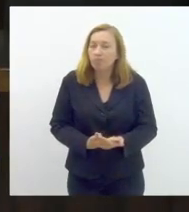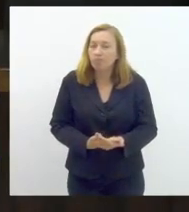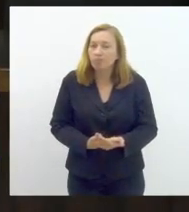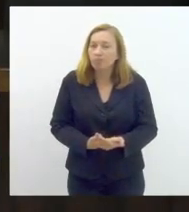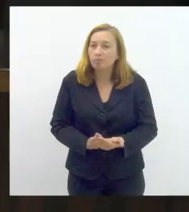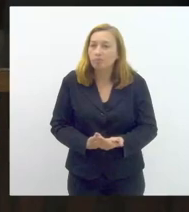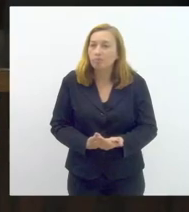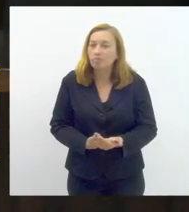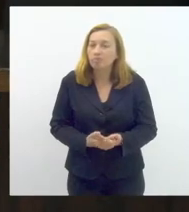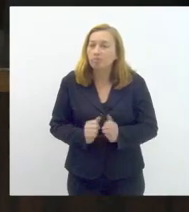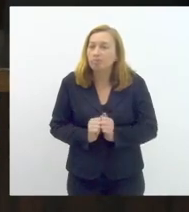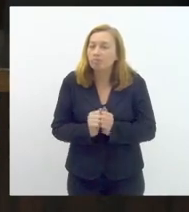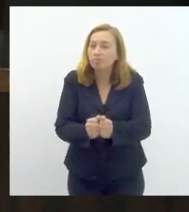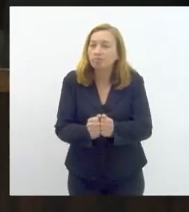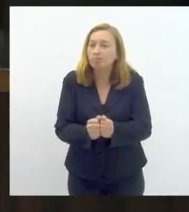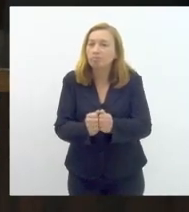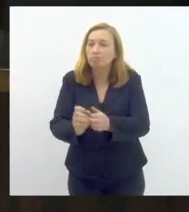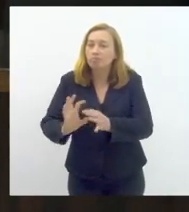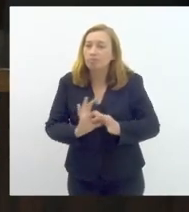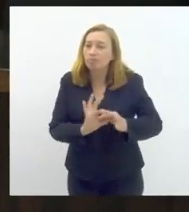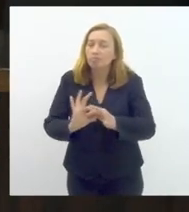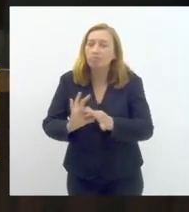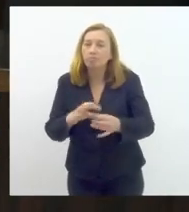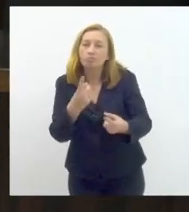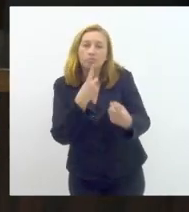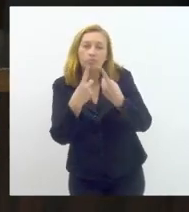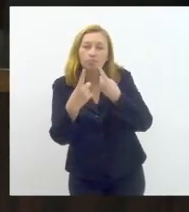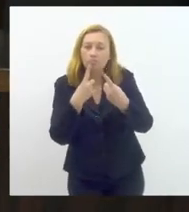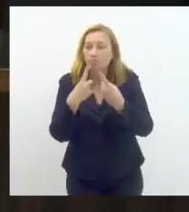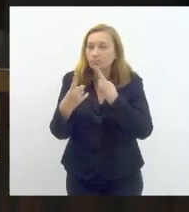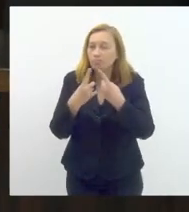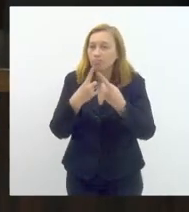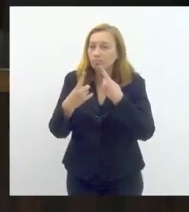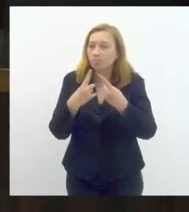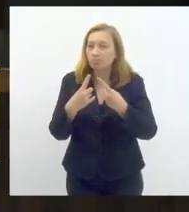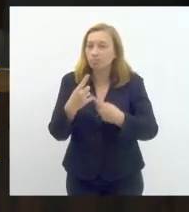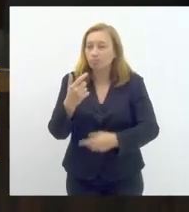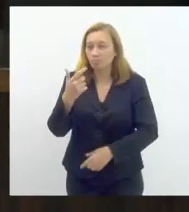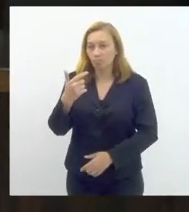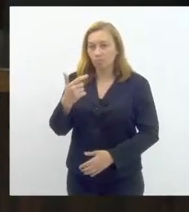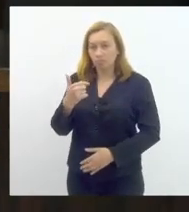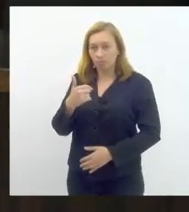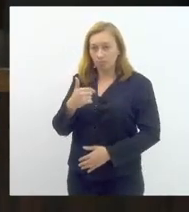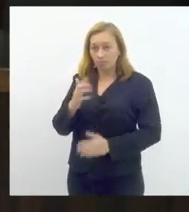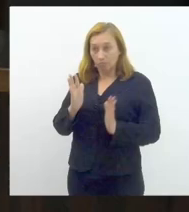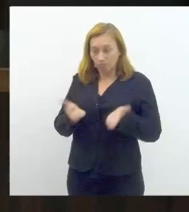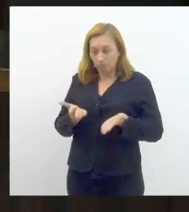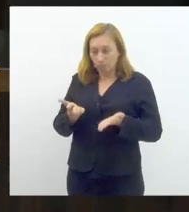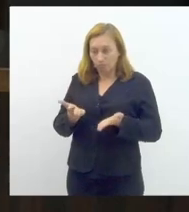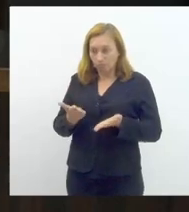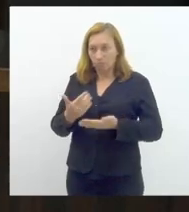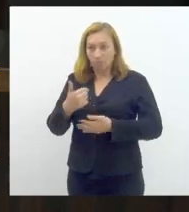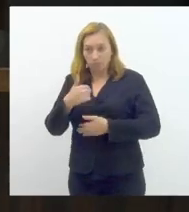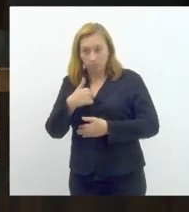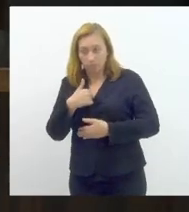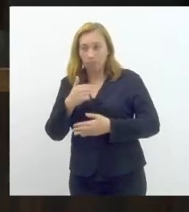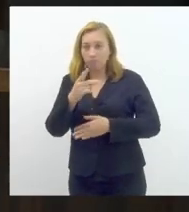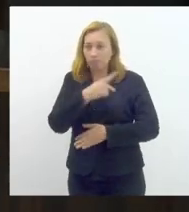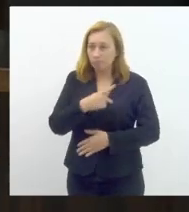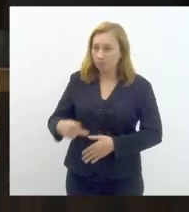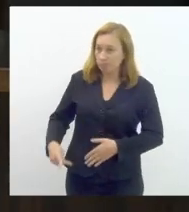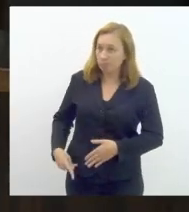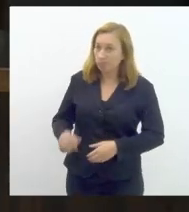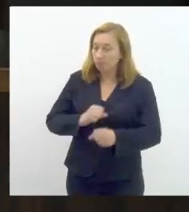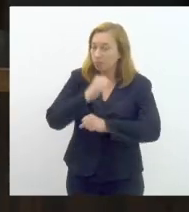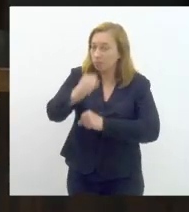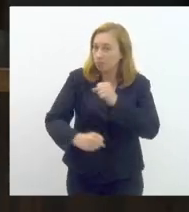vamos procurar estar junto, a harmonia, o diálogo. Eu estou de presidente, eu não sou o presidente, eu estou. No ano